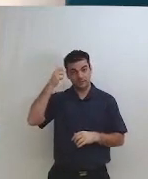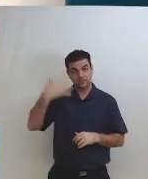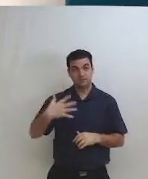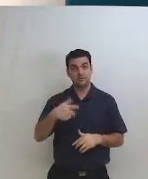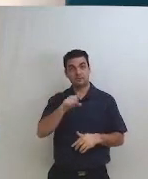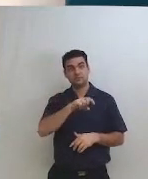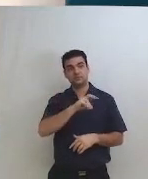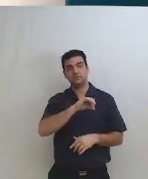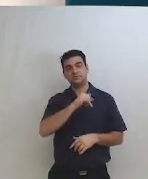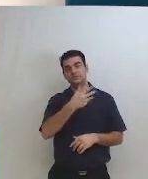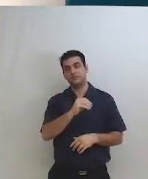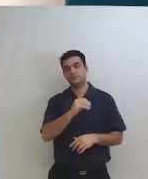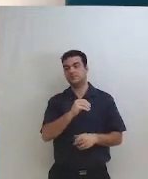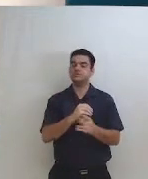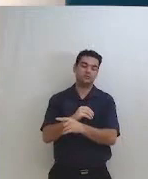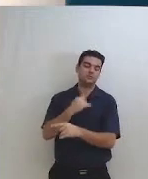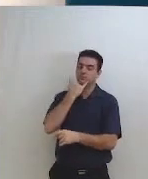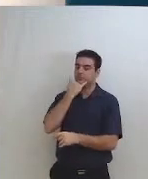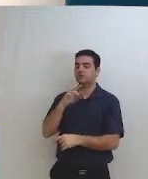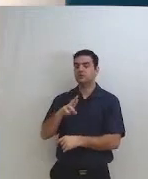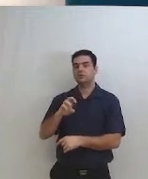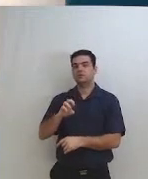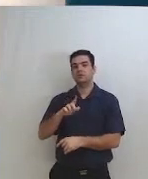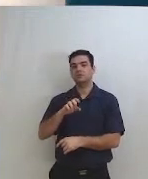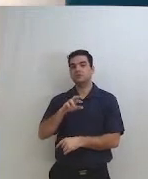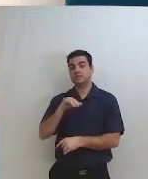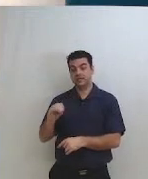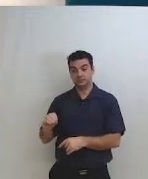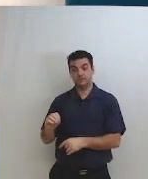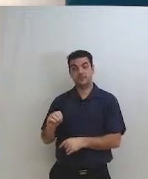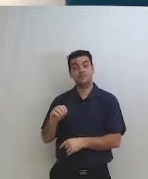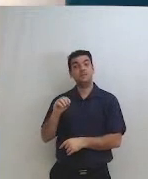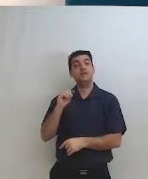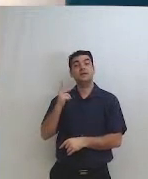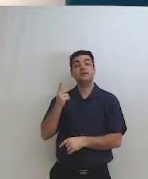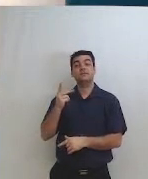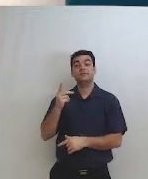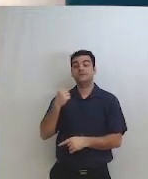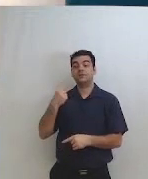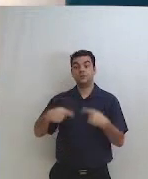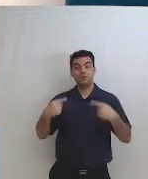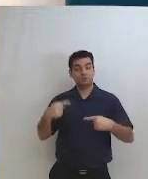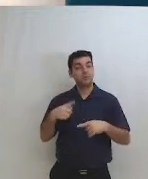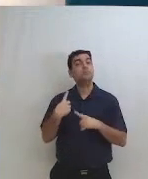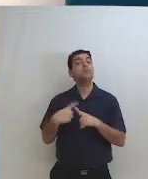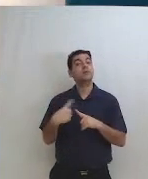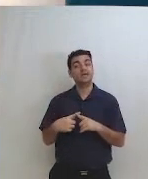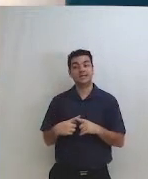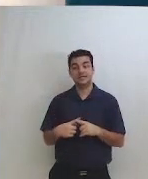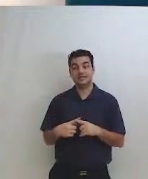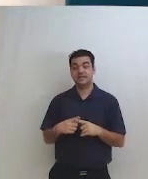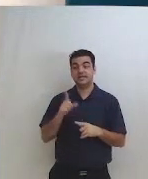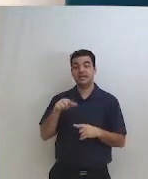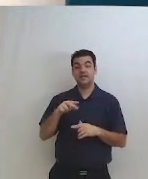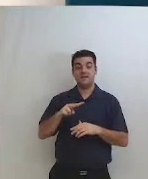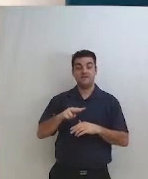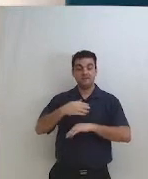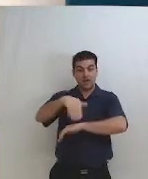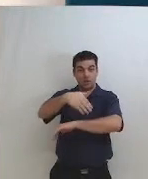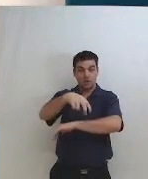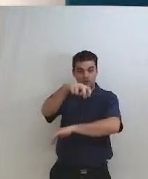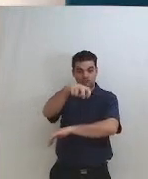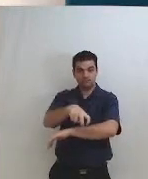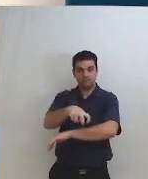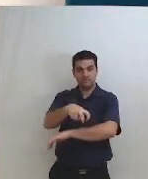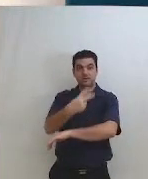Schietti, para dizer que esse fato, aliás, restou incontroverso. O fato dele estar fumando maconha, segundo os